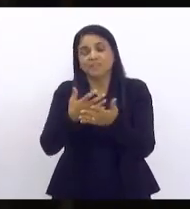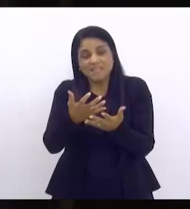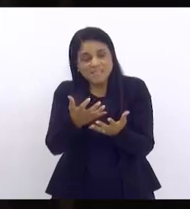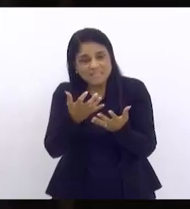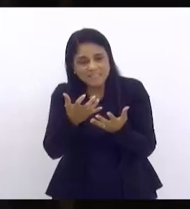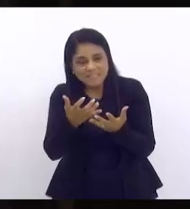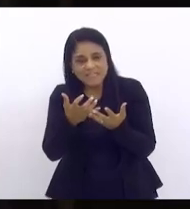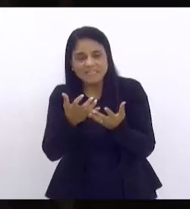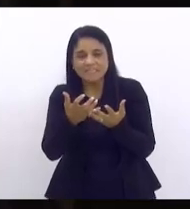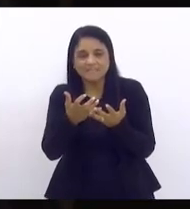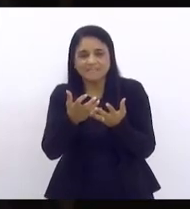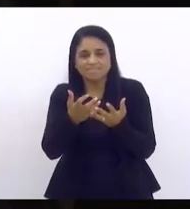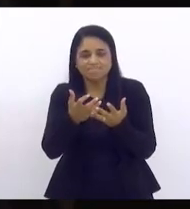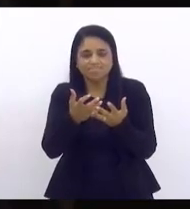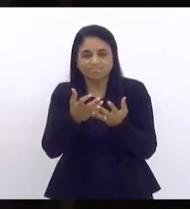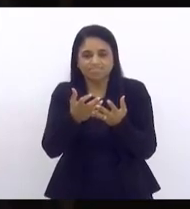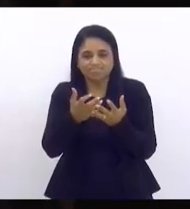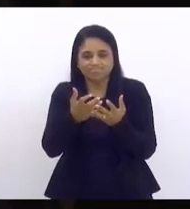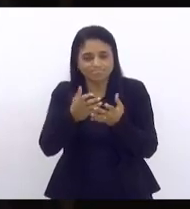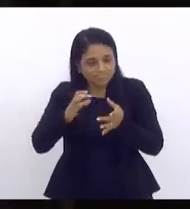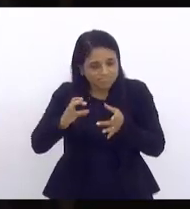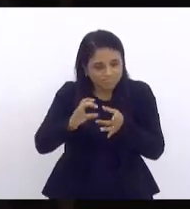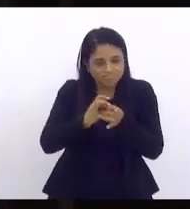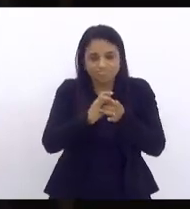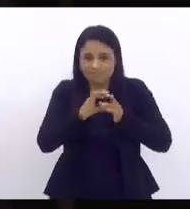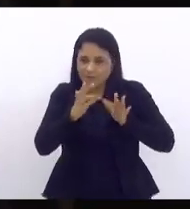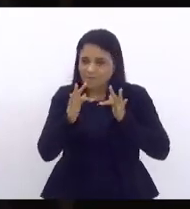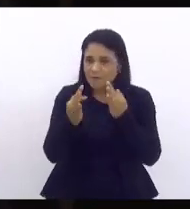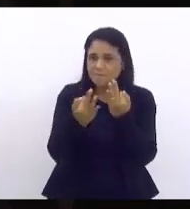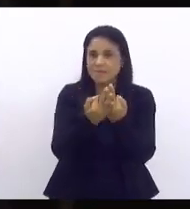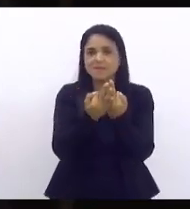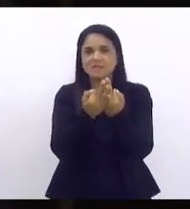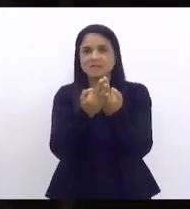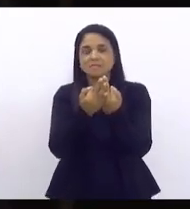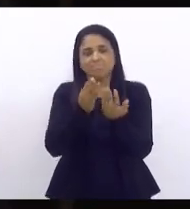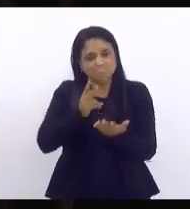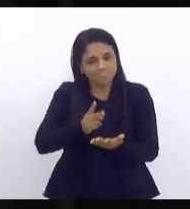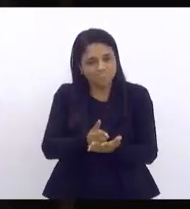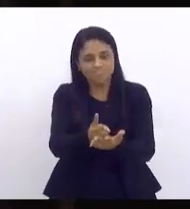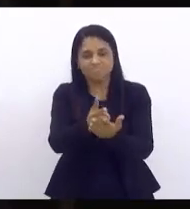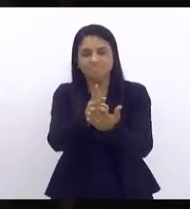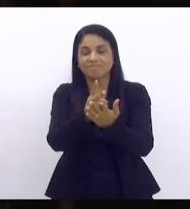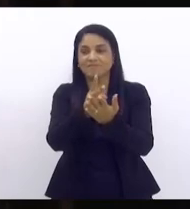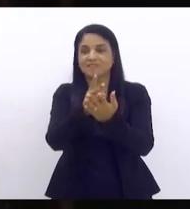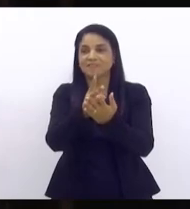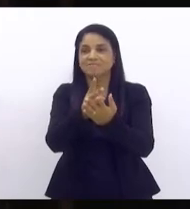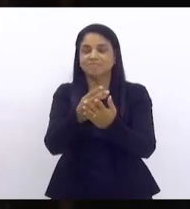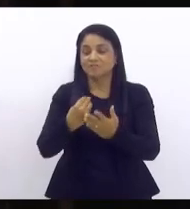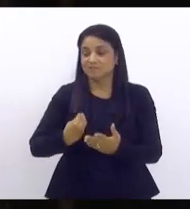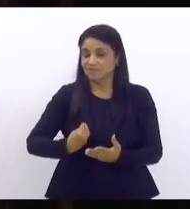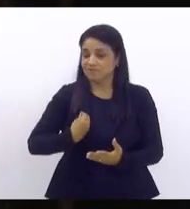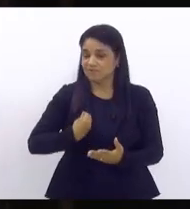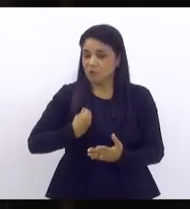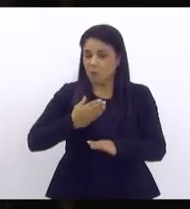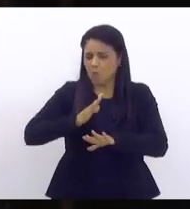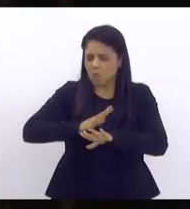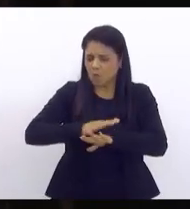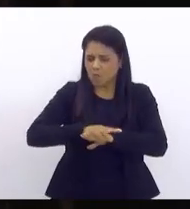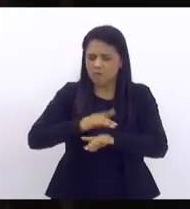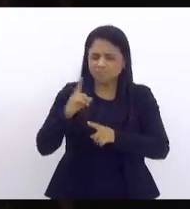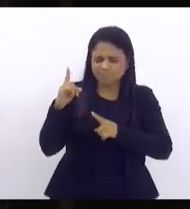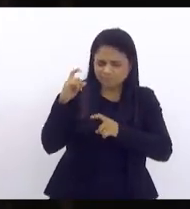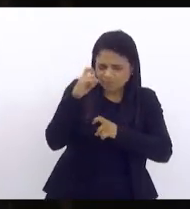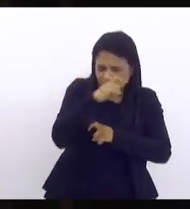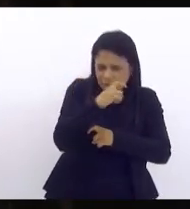quisesse prevalecer na família, nós vivíamos aquele momento difícil